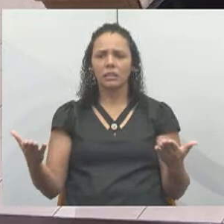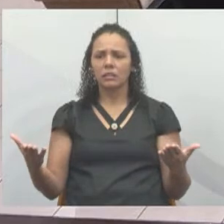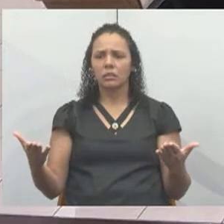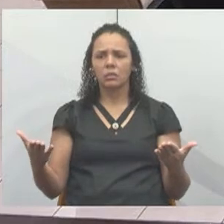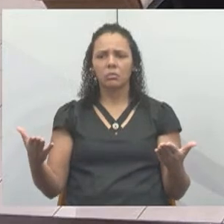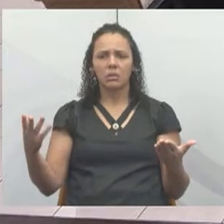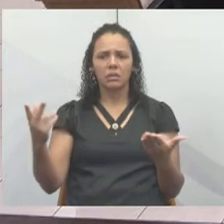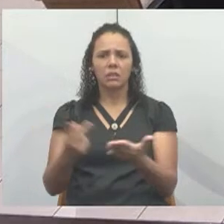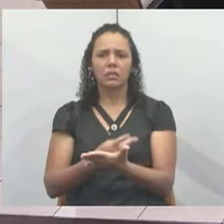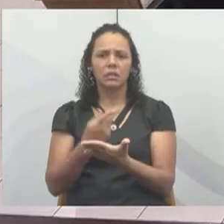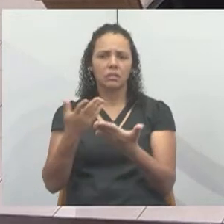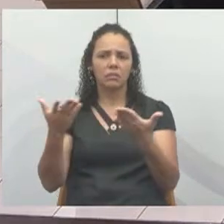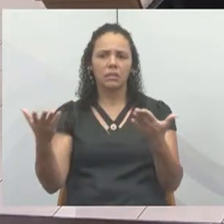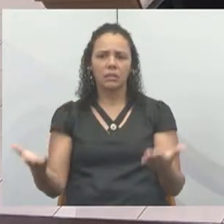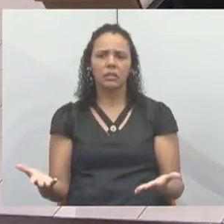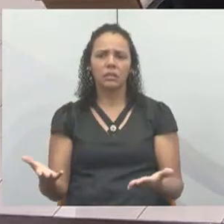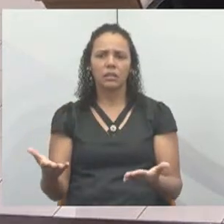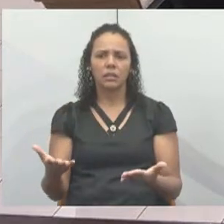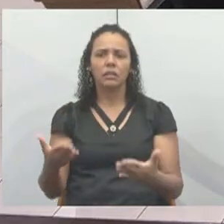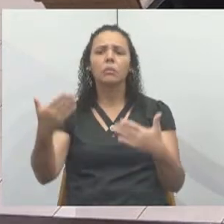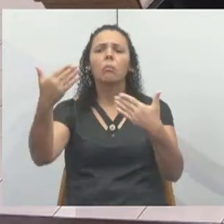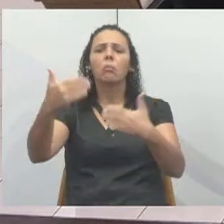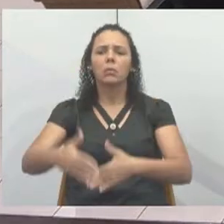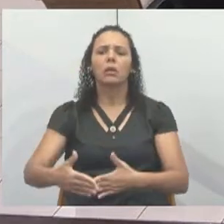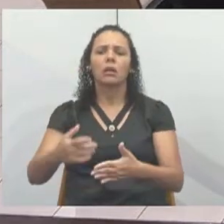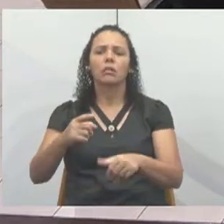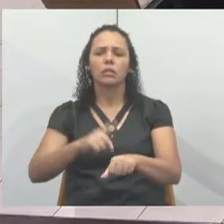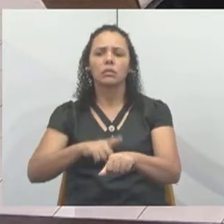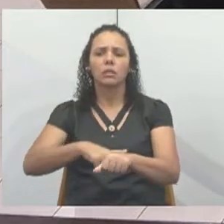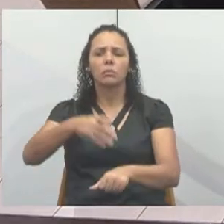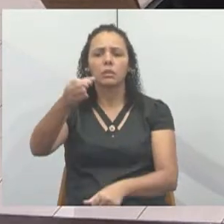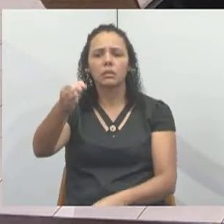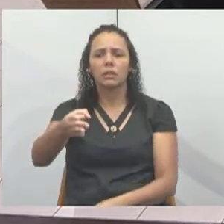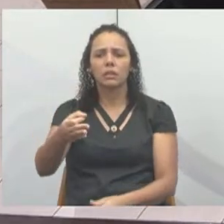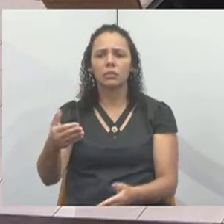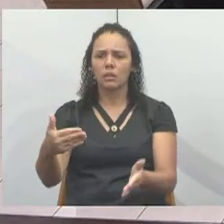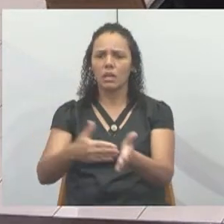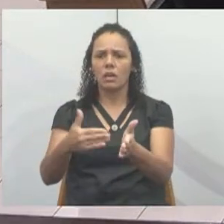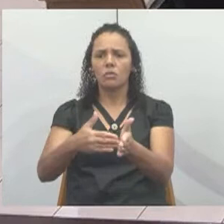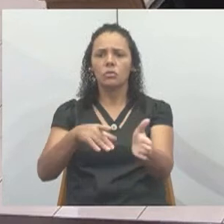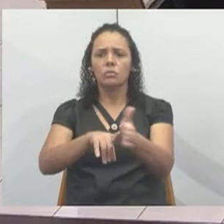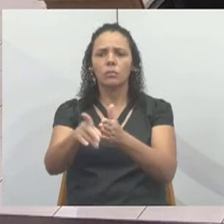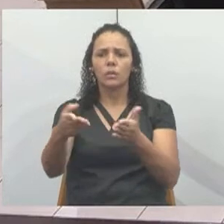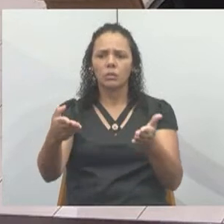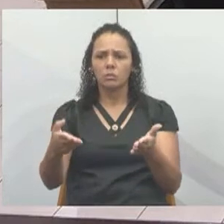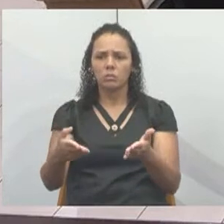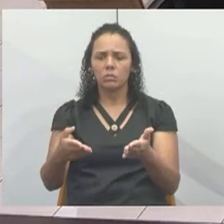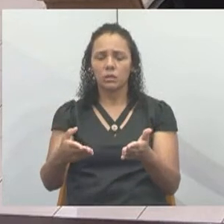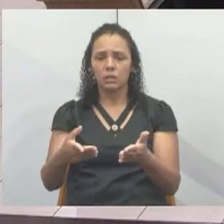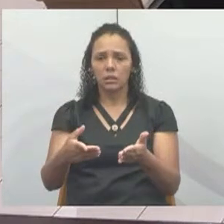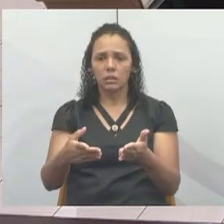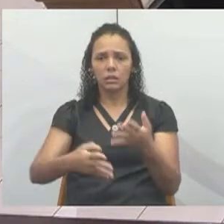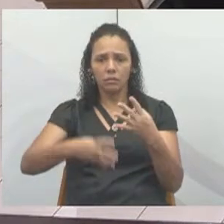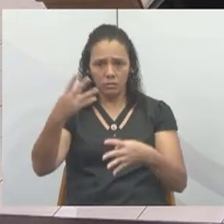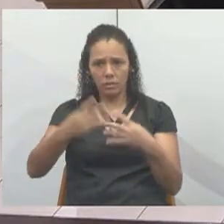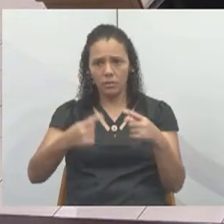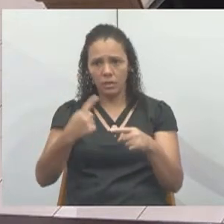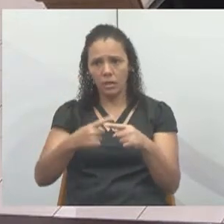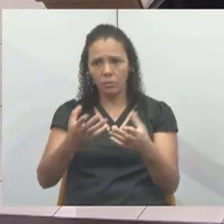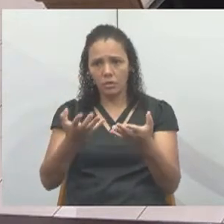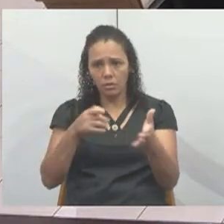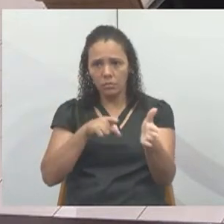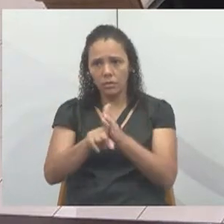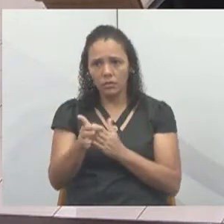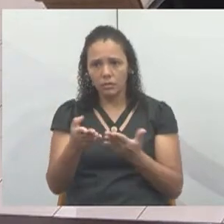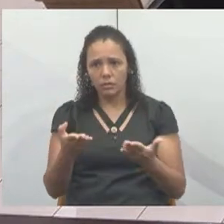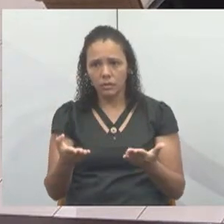tempo estava certo ou não? Cadê a prova que o tempo estava certo? É a última pergunta, vocês vão brigar comigo vereador, porque eu quero fazer uma pergunta para o povo? Vereador,